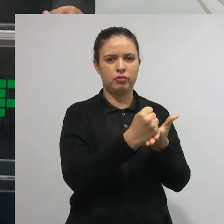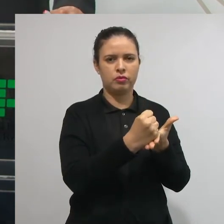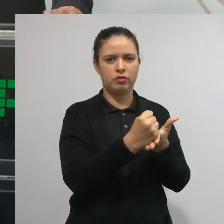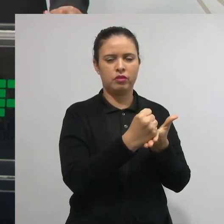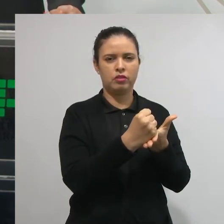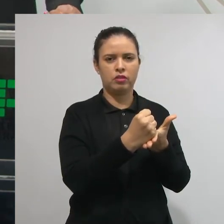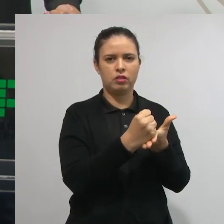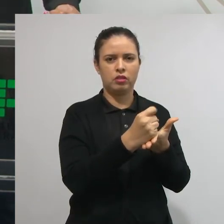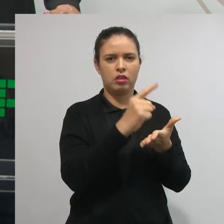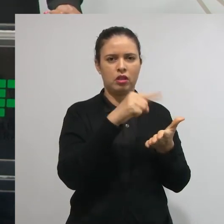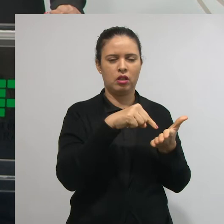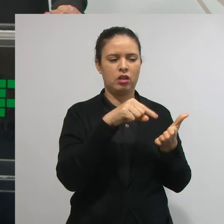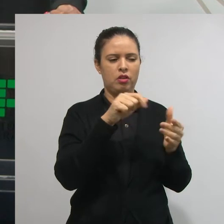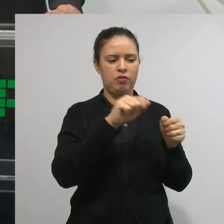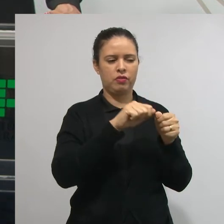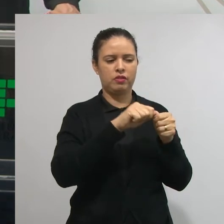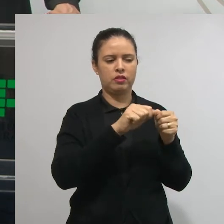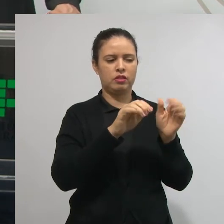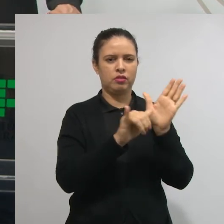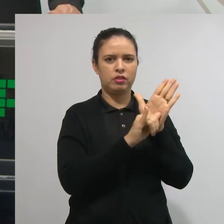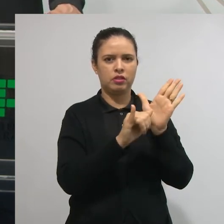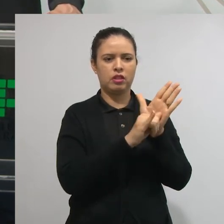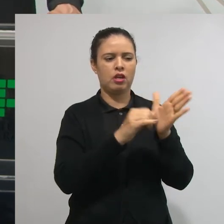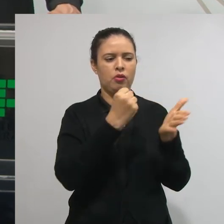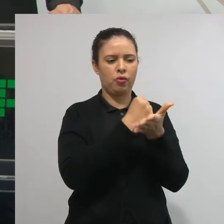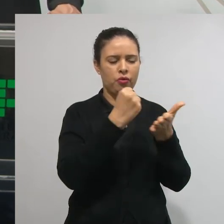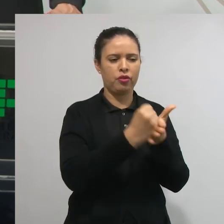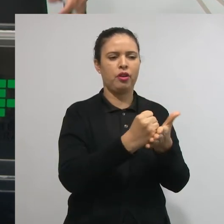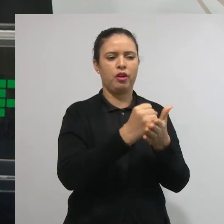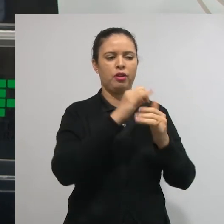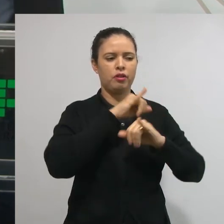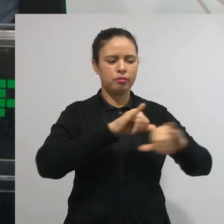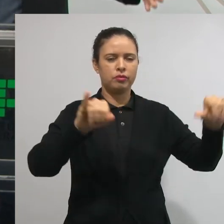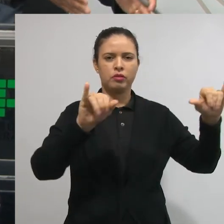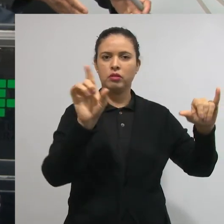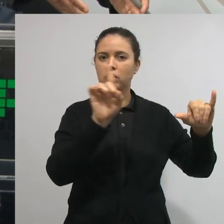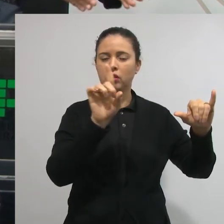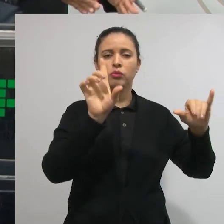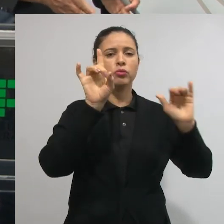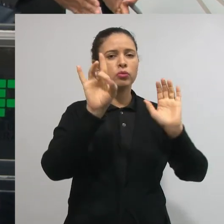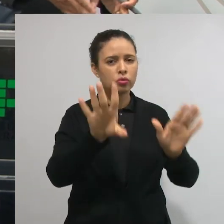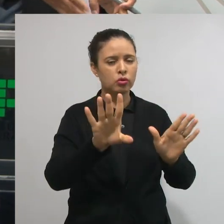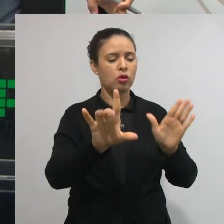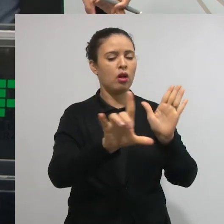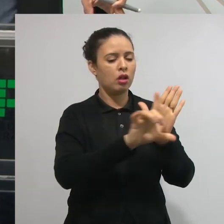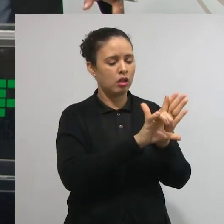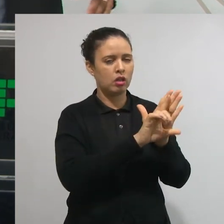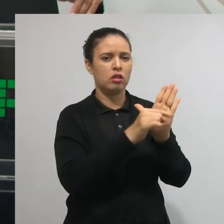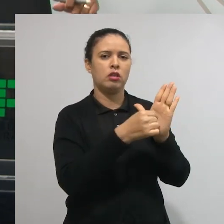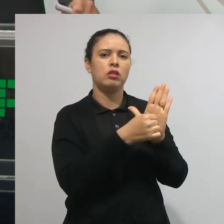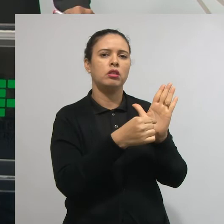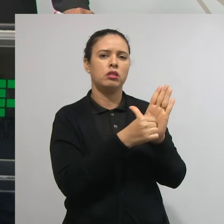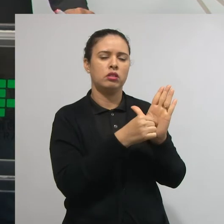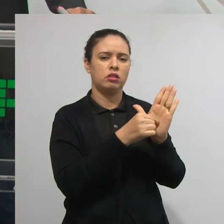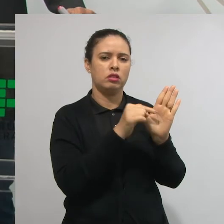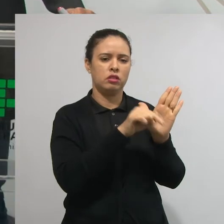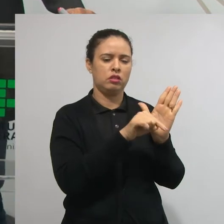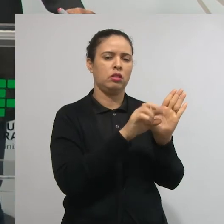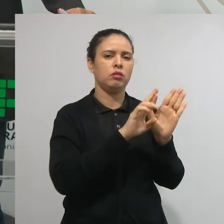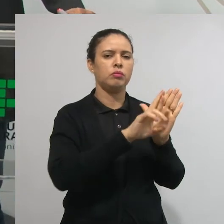por fazer o edital, divulga, não, ele é o responsável para cumprir a lei, que é a